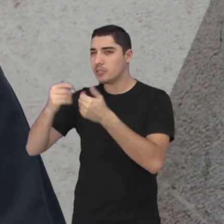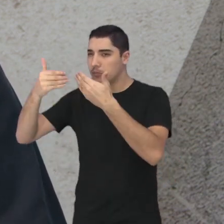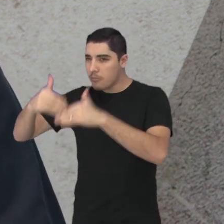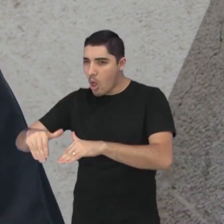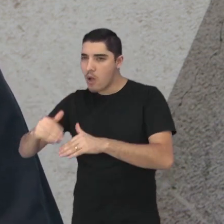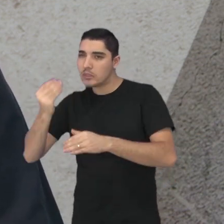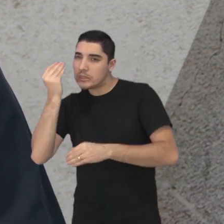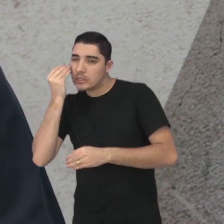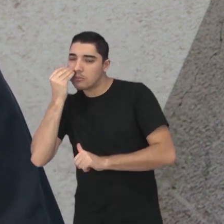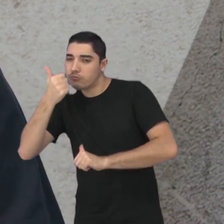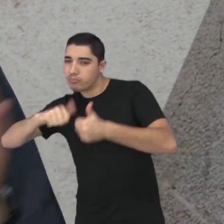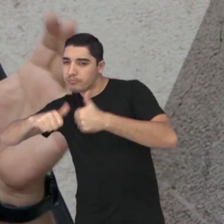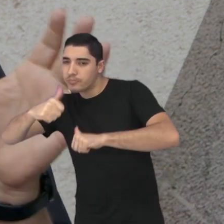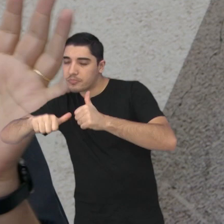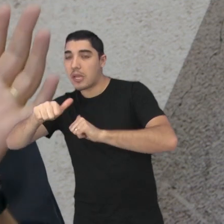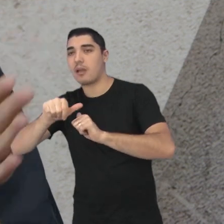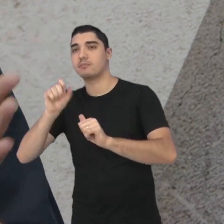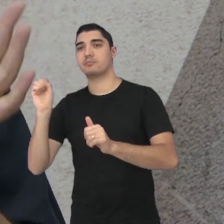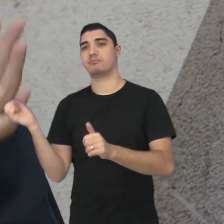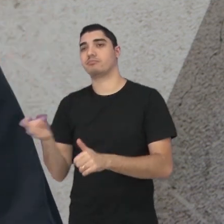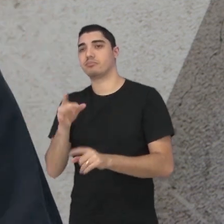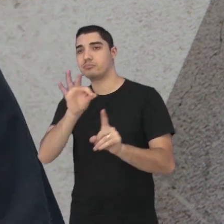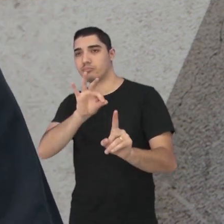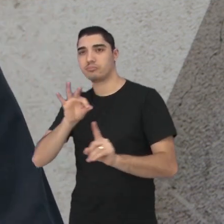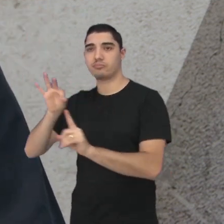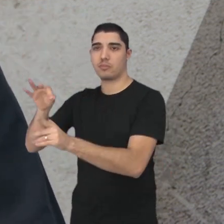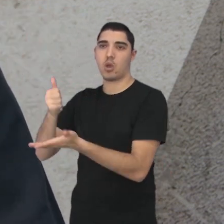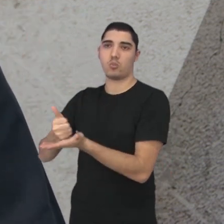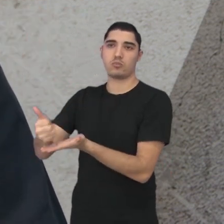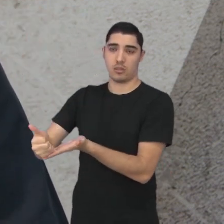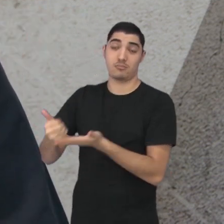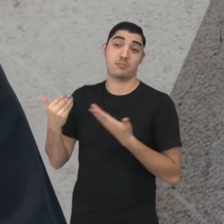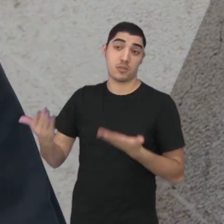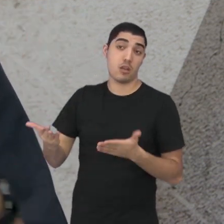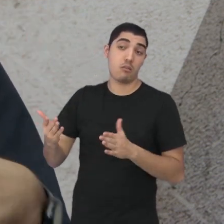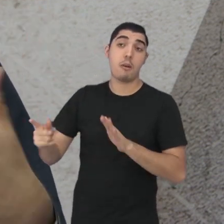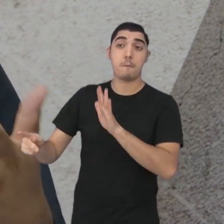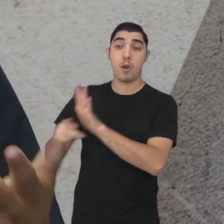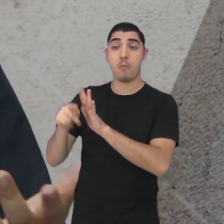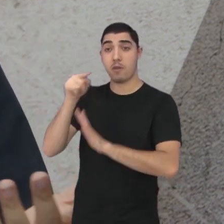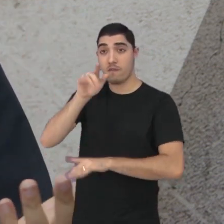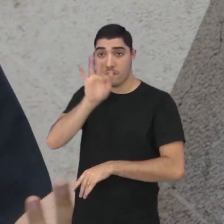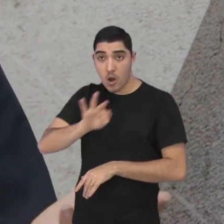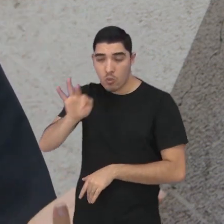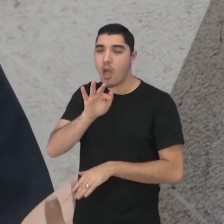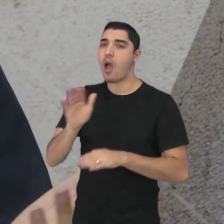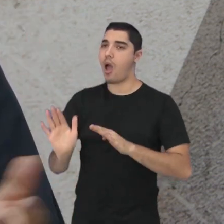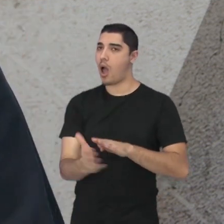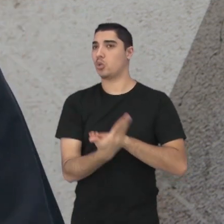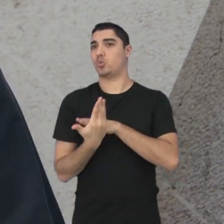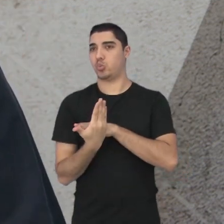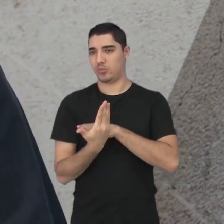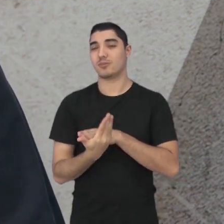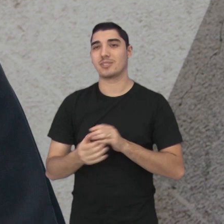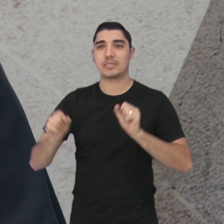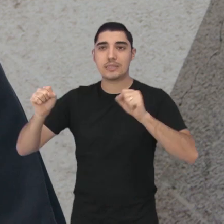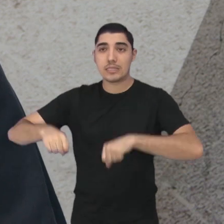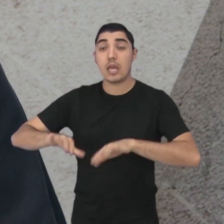poder contratar um profissional, para encontrar um que fosse adequado. Então, assim, a própria escola já ajuda bastante